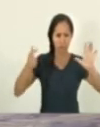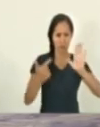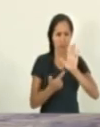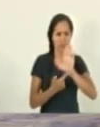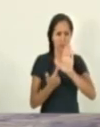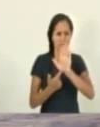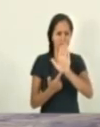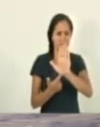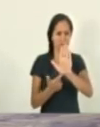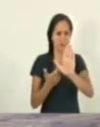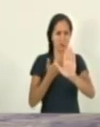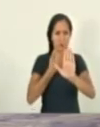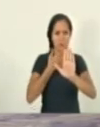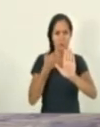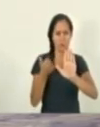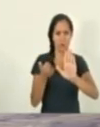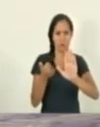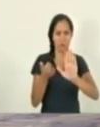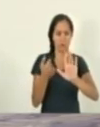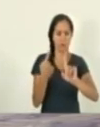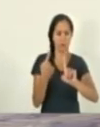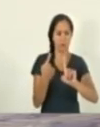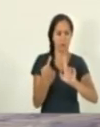está melhor? Isso aí.